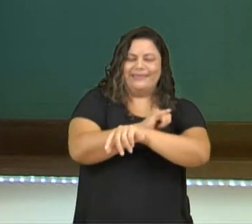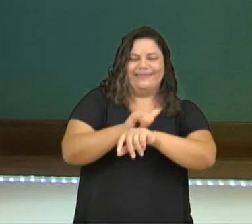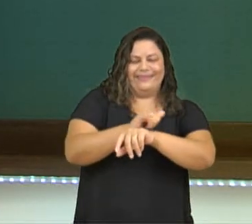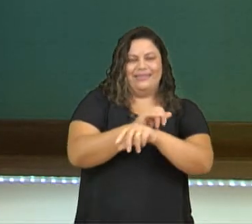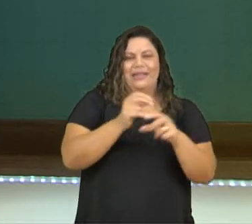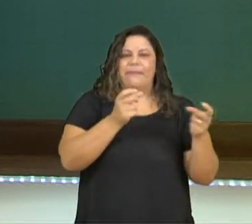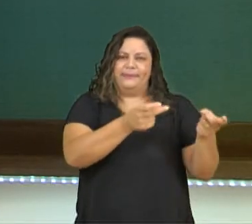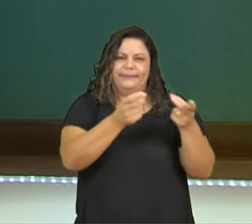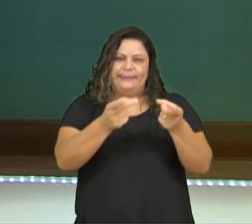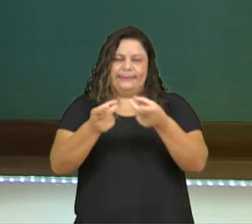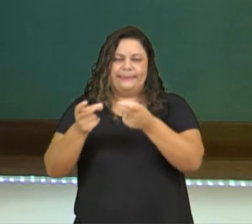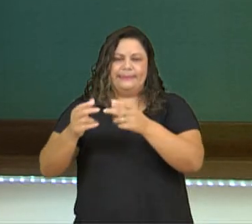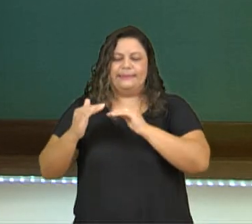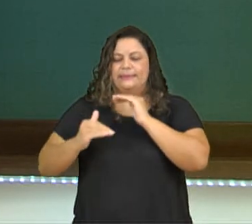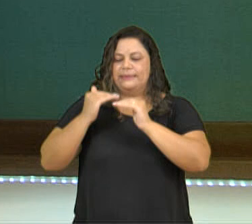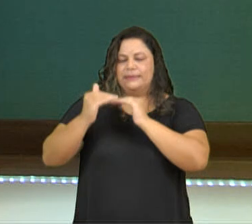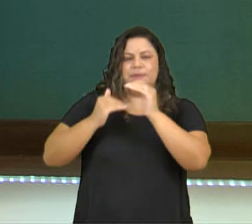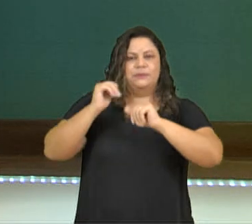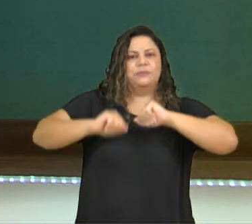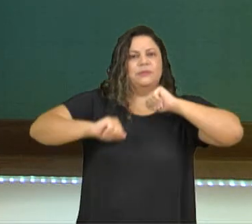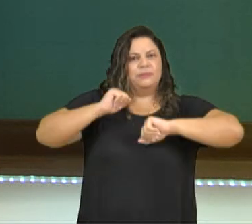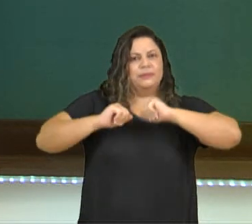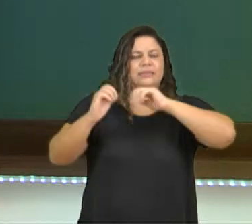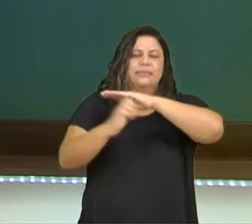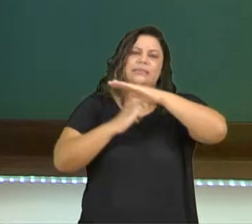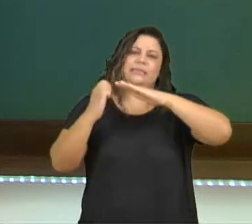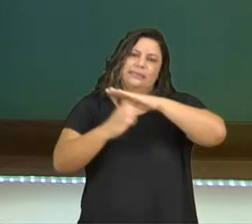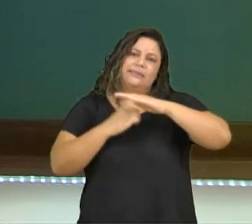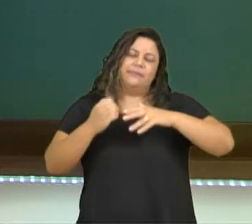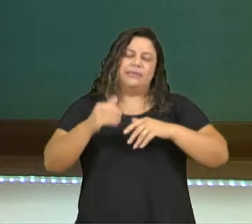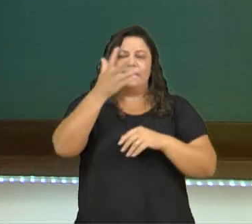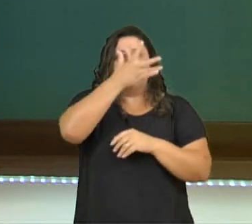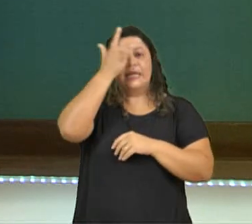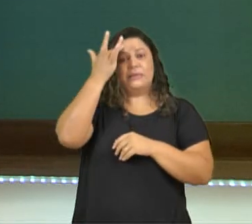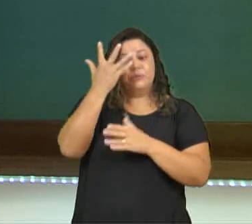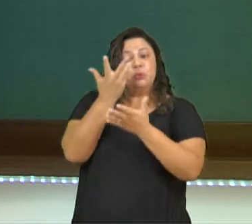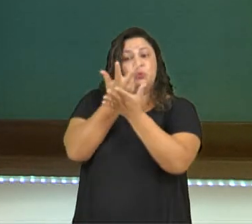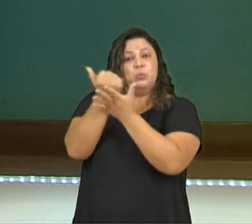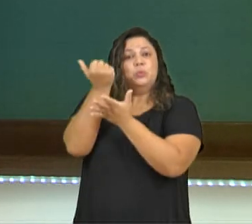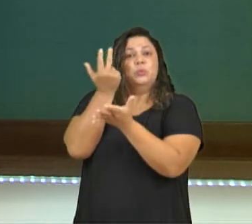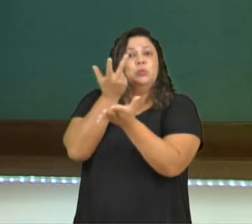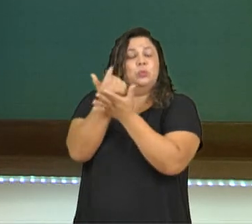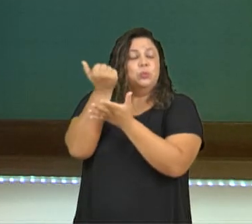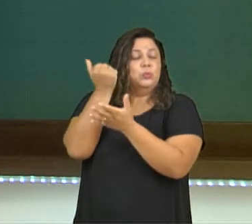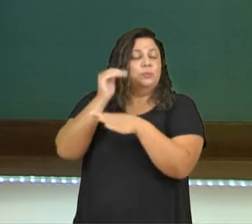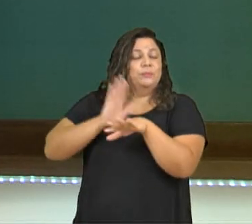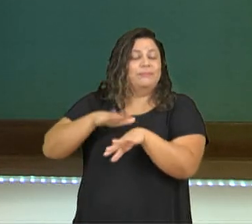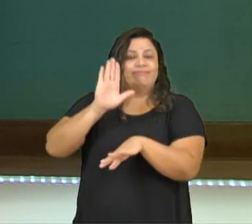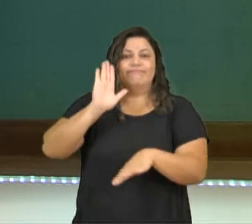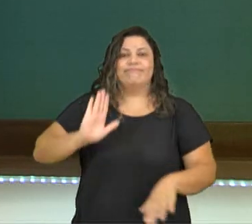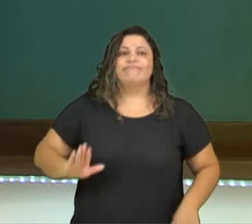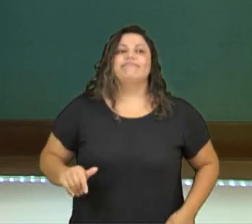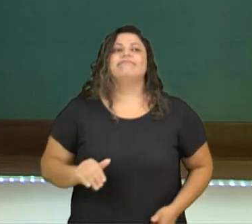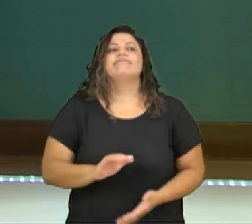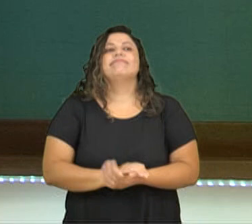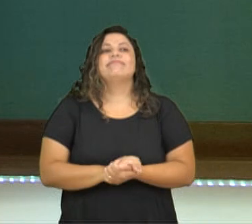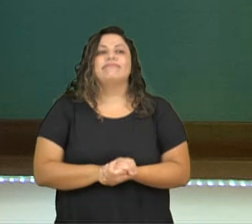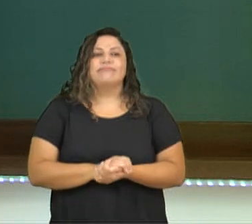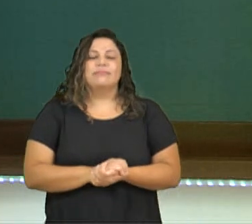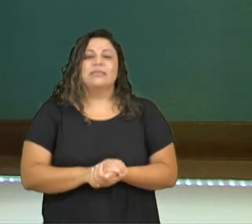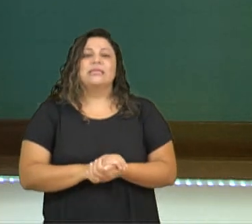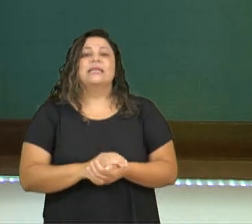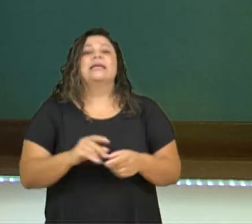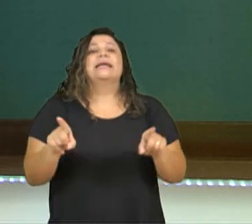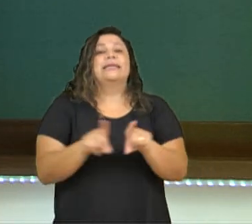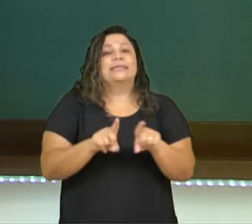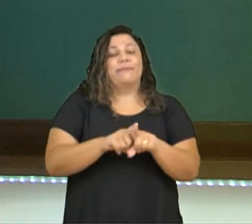mercadológicas desenvolvidas pelas empresas para que as pessoas consumam cada vez mais. E também